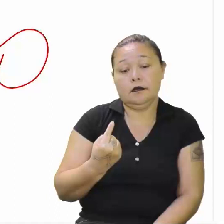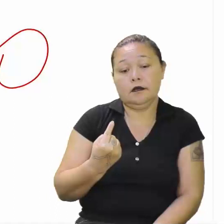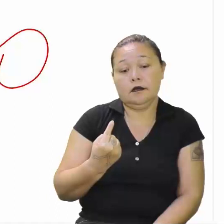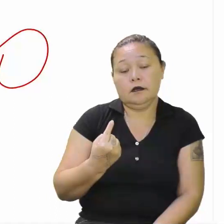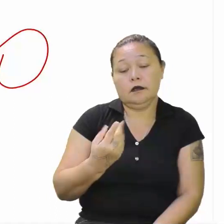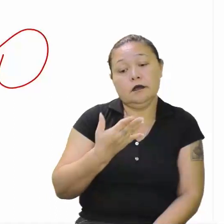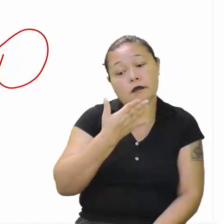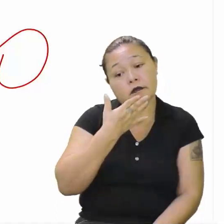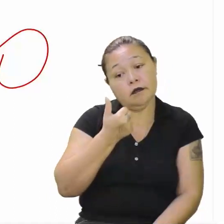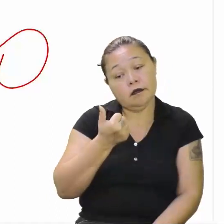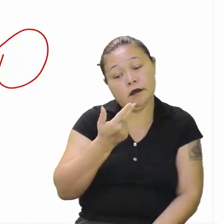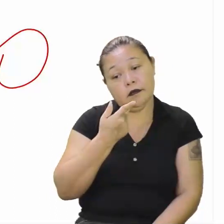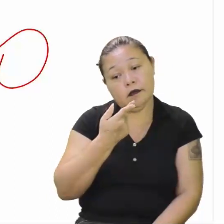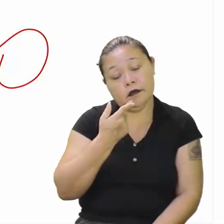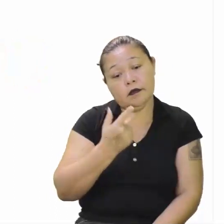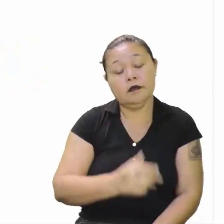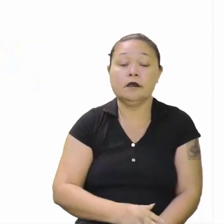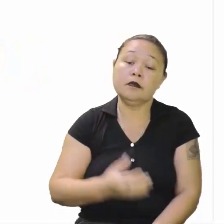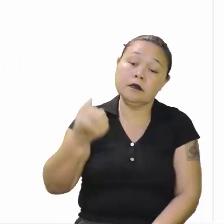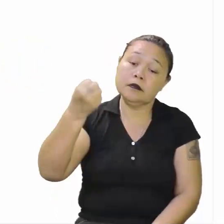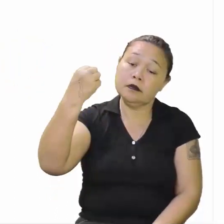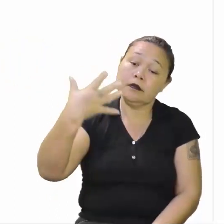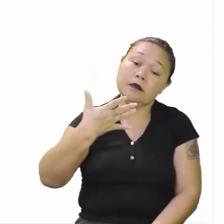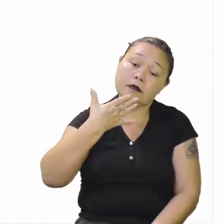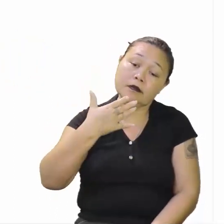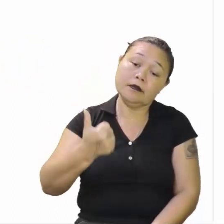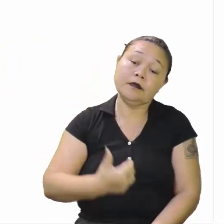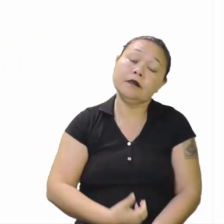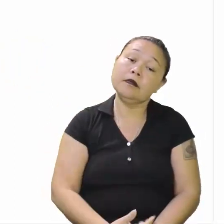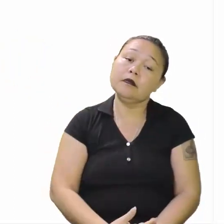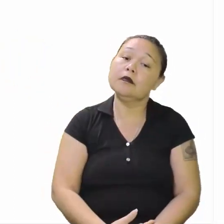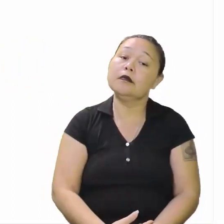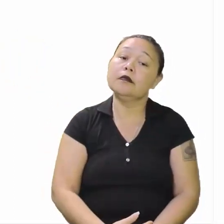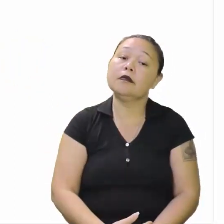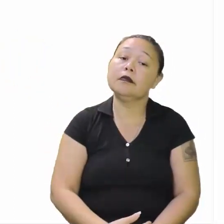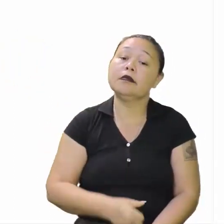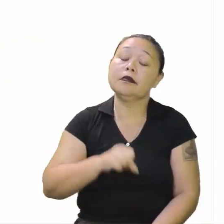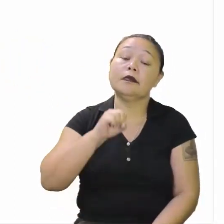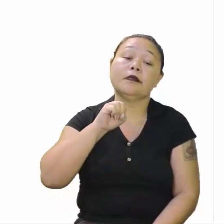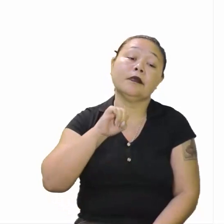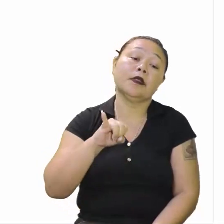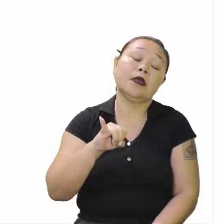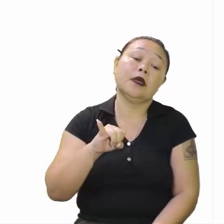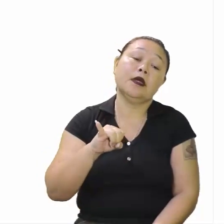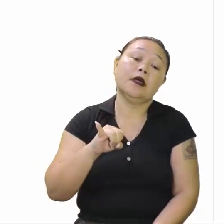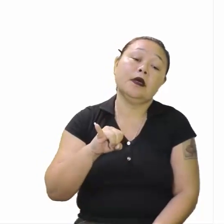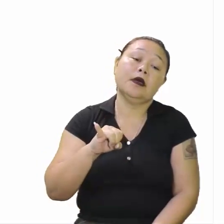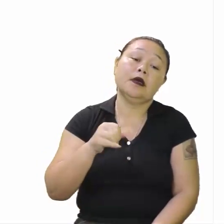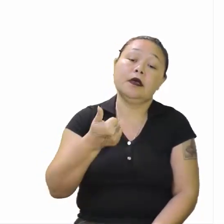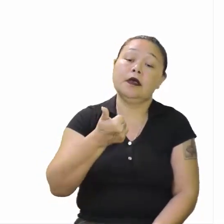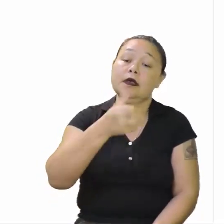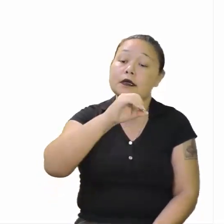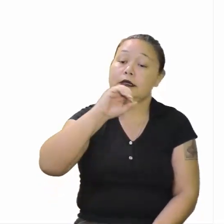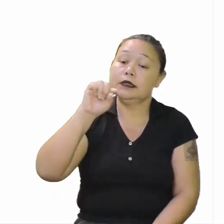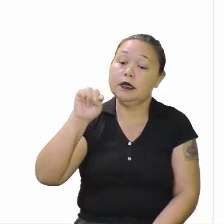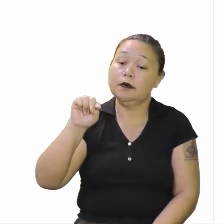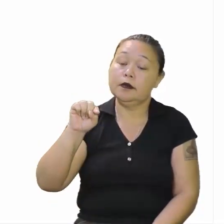melhor dizendo, tá bom? Só para explicar melhor. Se eu tivesse aqui, ó, 100 mil,